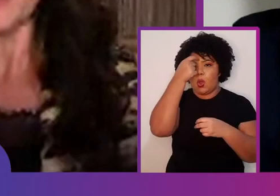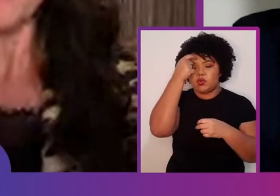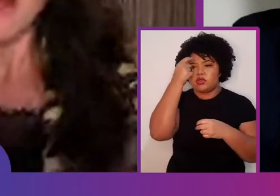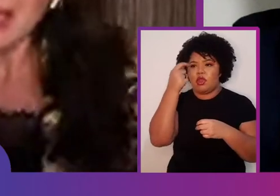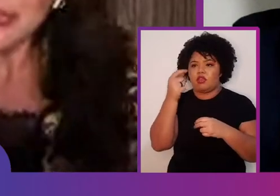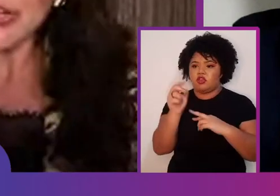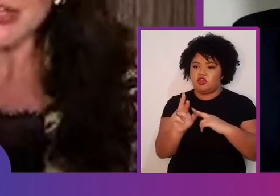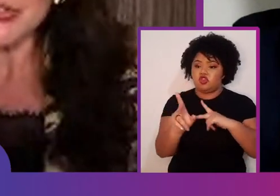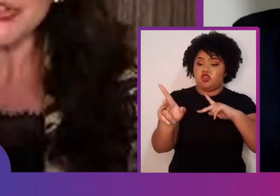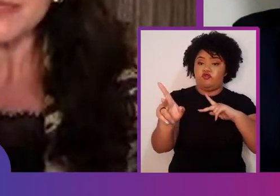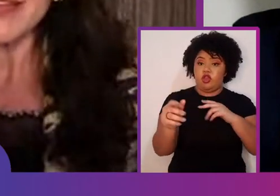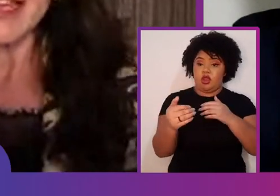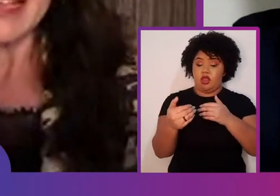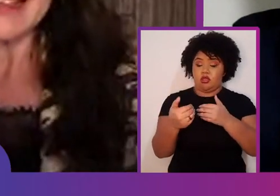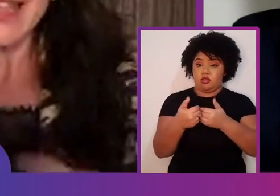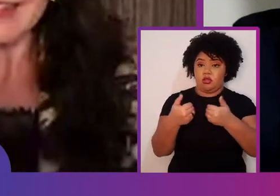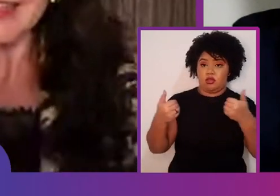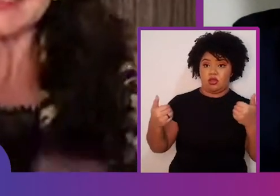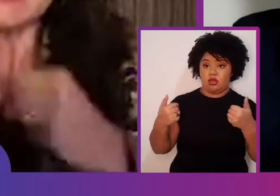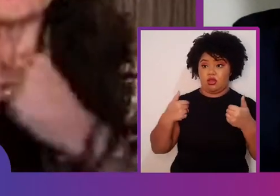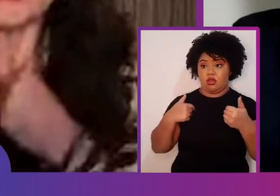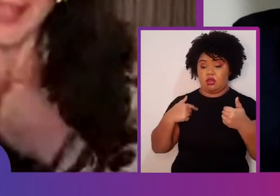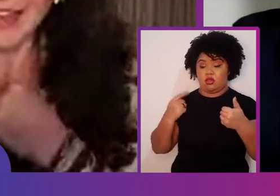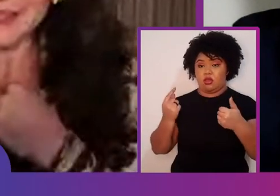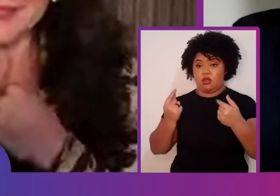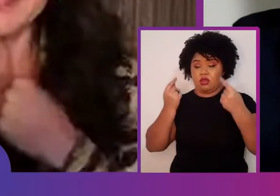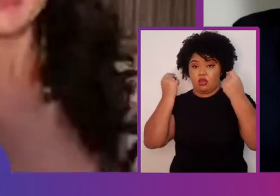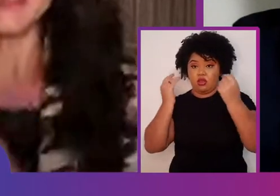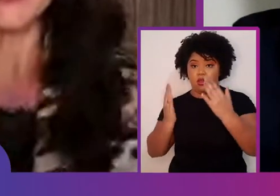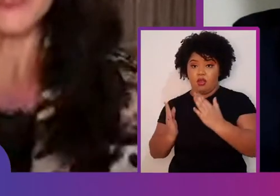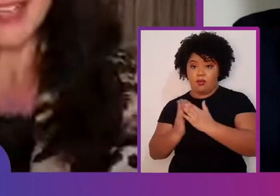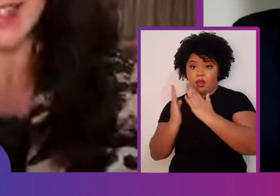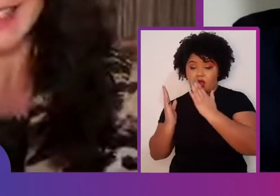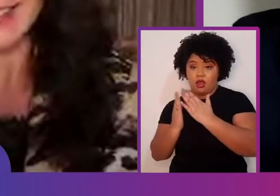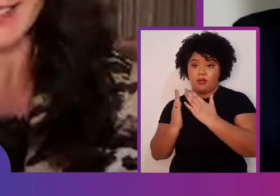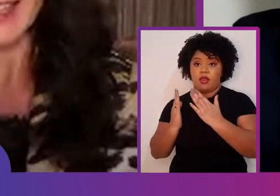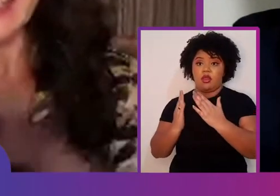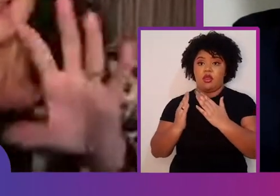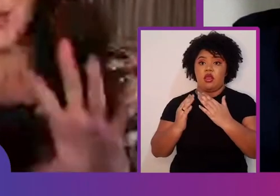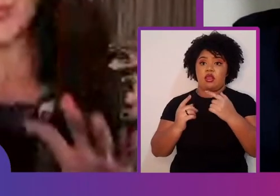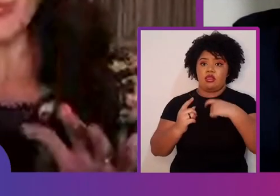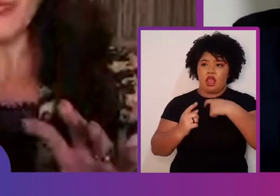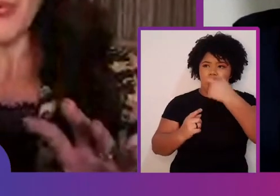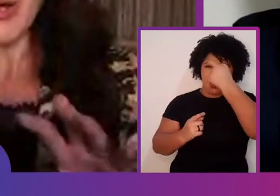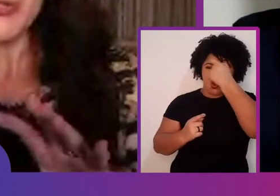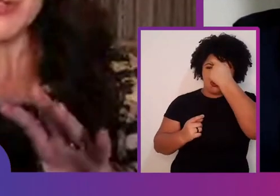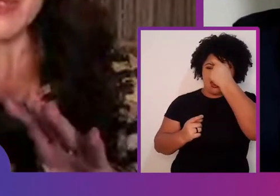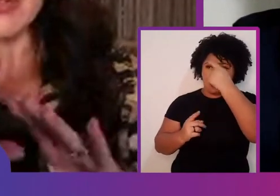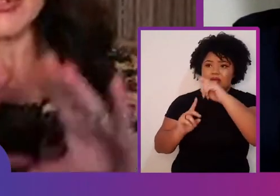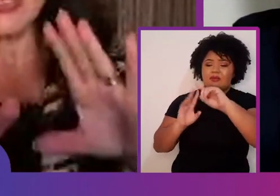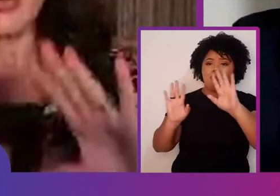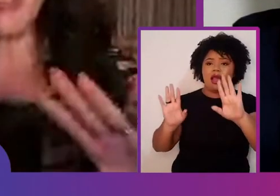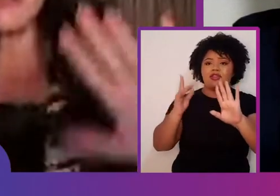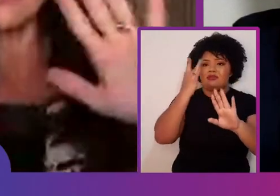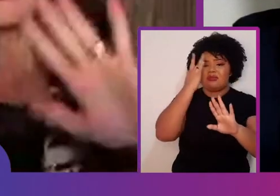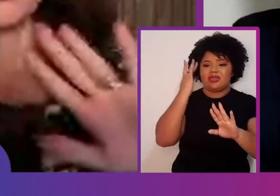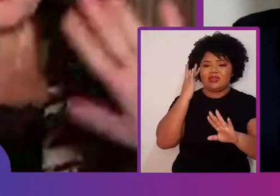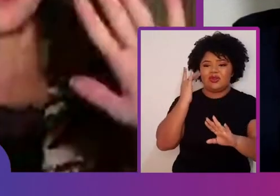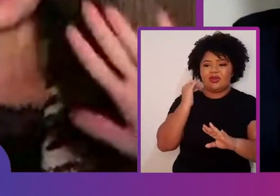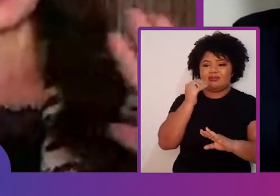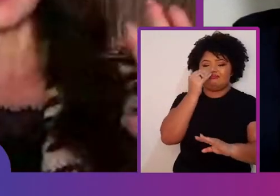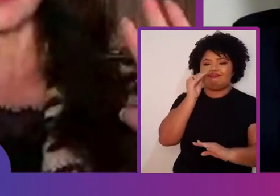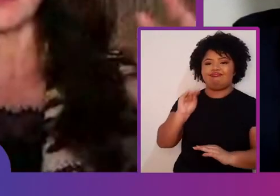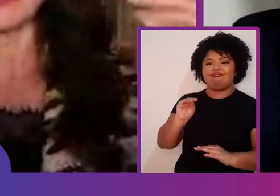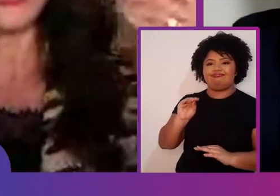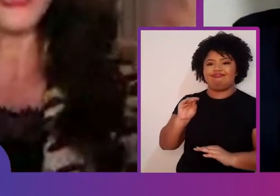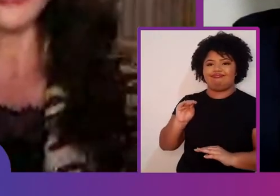Brasil, mais gente tenta se isolar dessa consciência. Então, antes você tinha uma